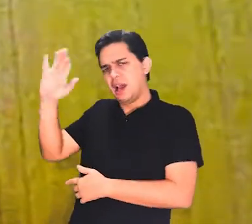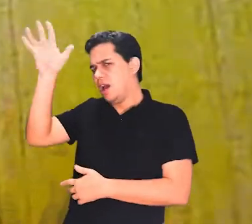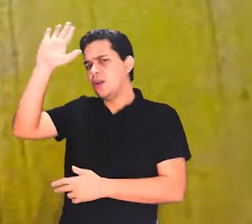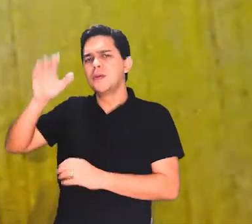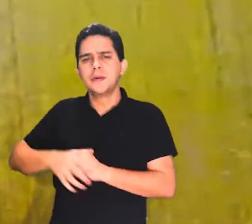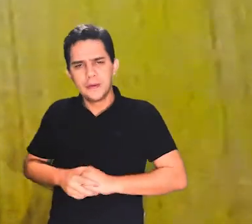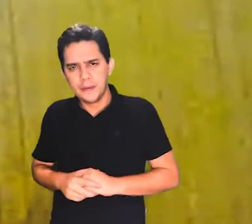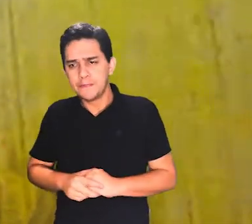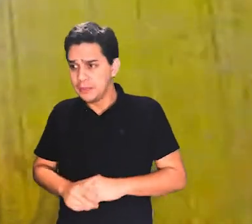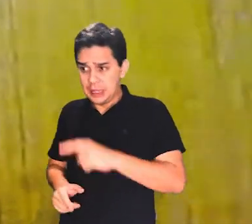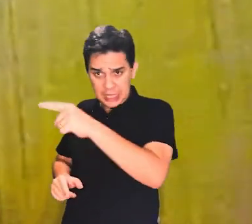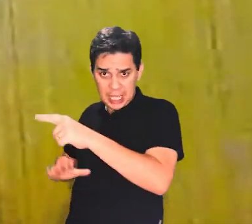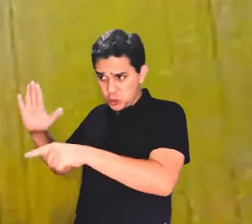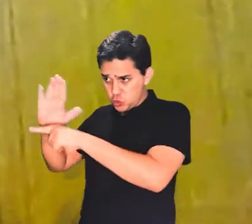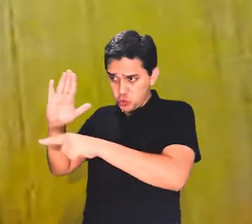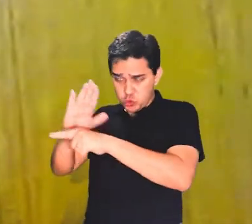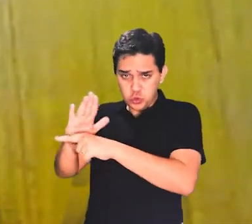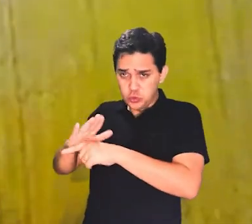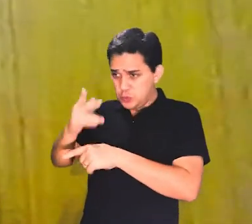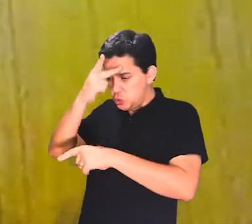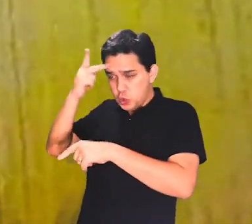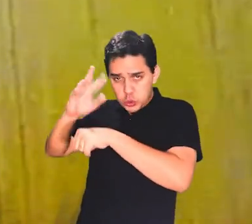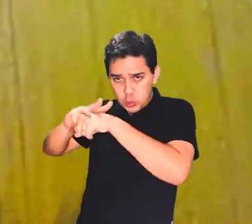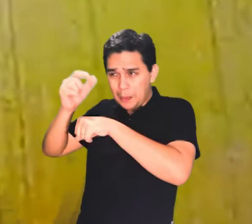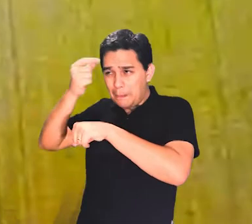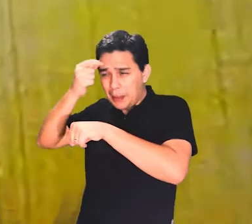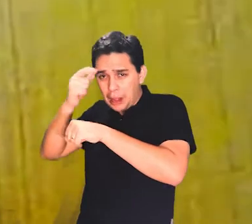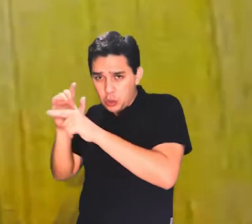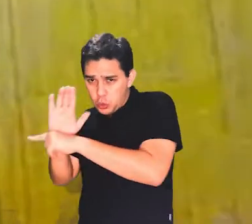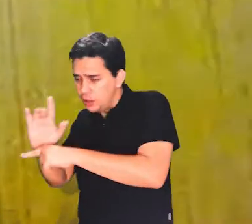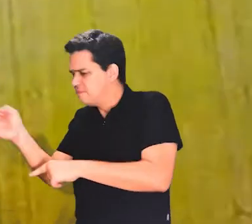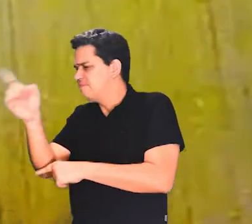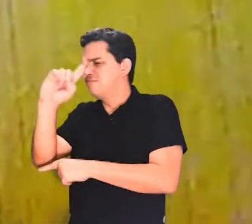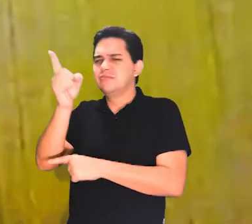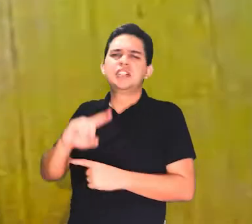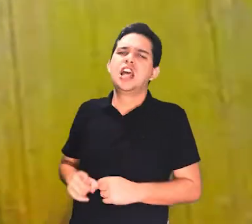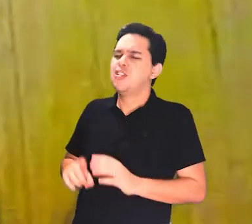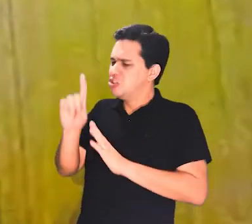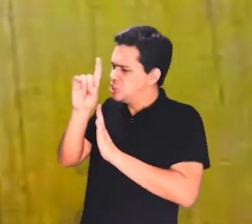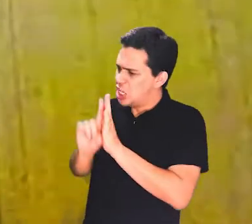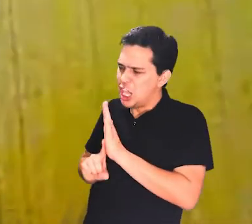sendo que a qualidade do serviço é muito ruim. E a violação